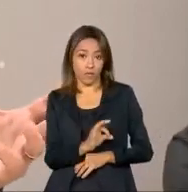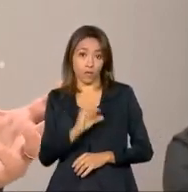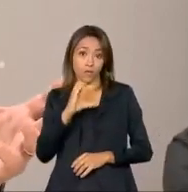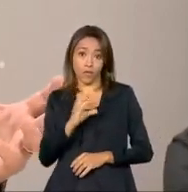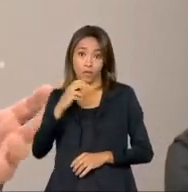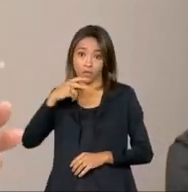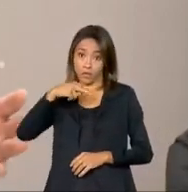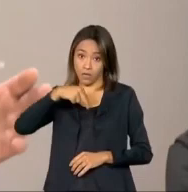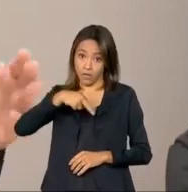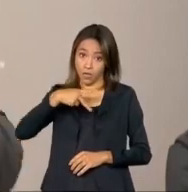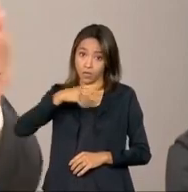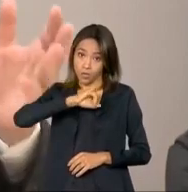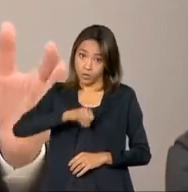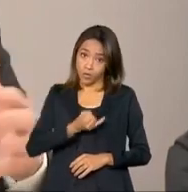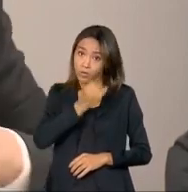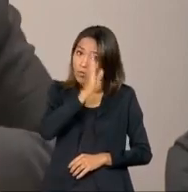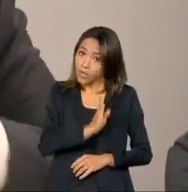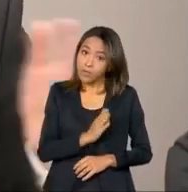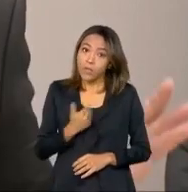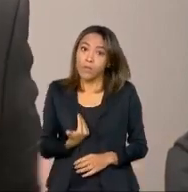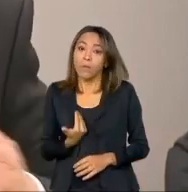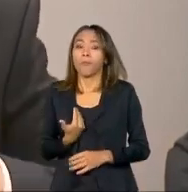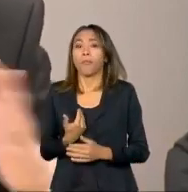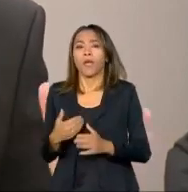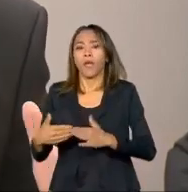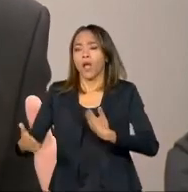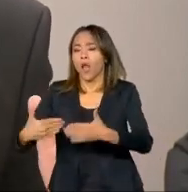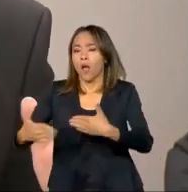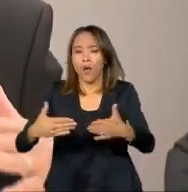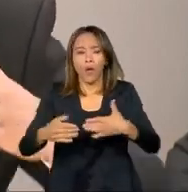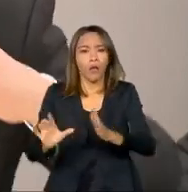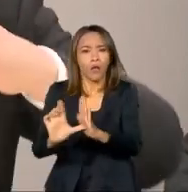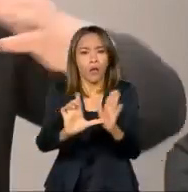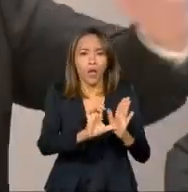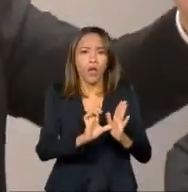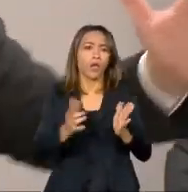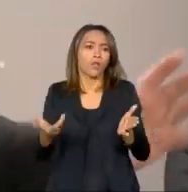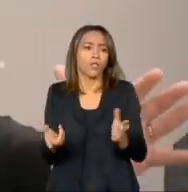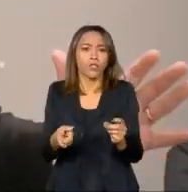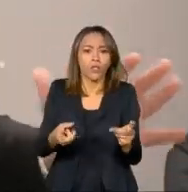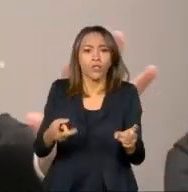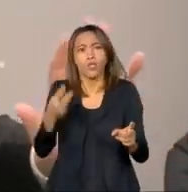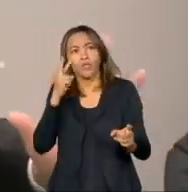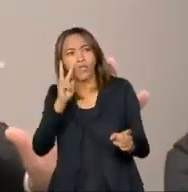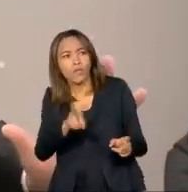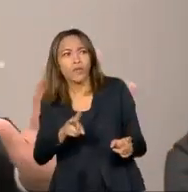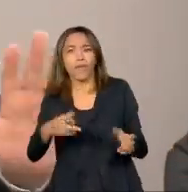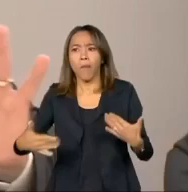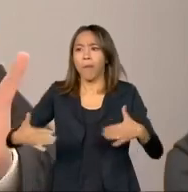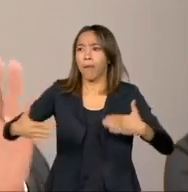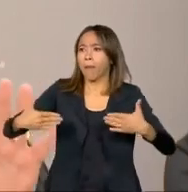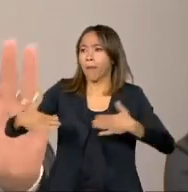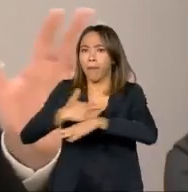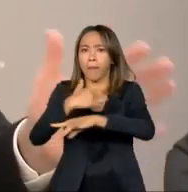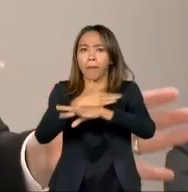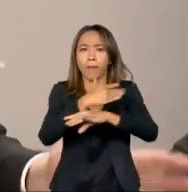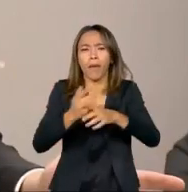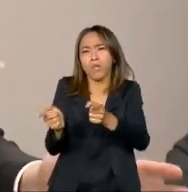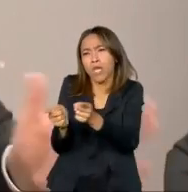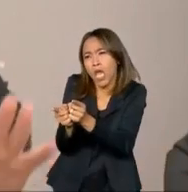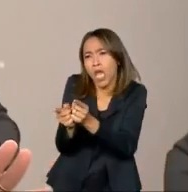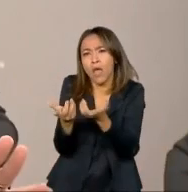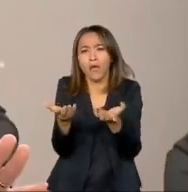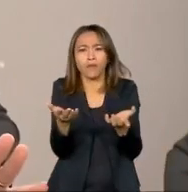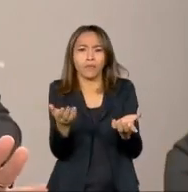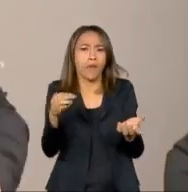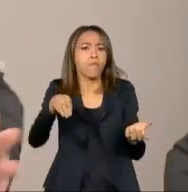Brasil. Então, em qualquer comércio, de qualquer cidade que você entrar, praticamente tudo que você vê na rua funcionando é pequeno, micro